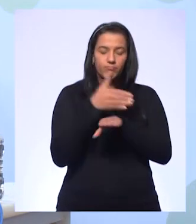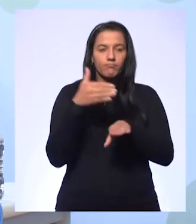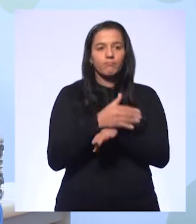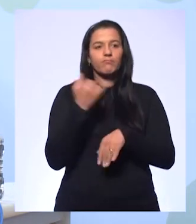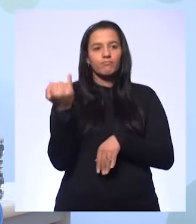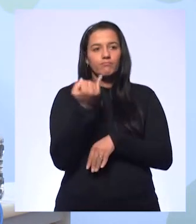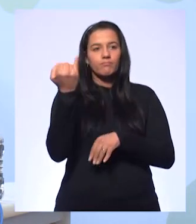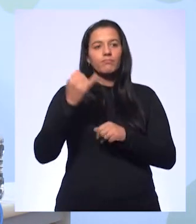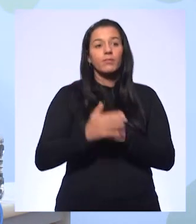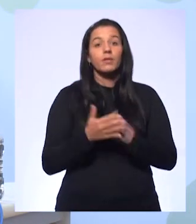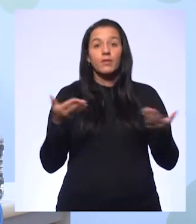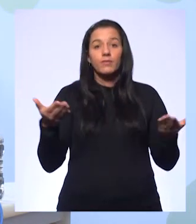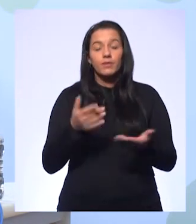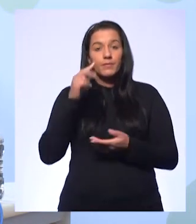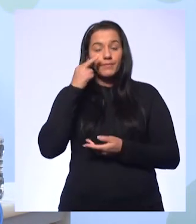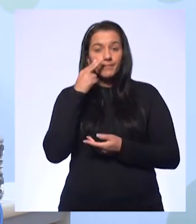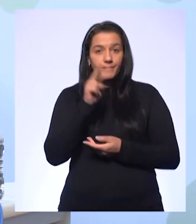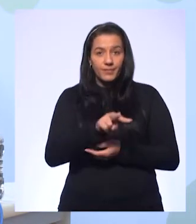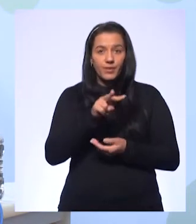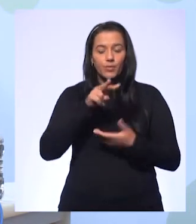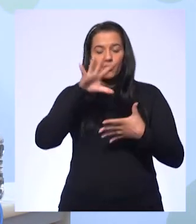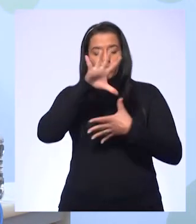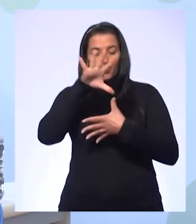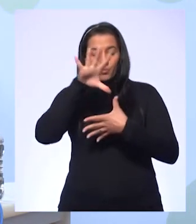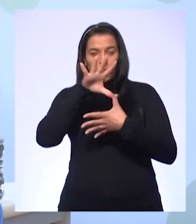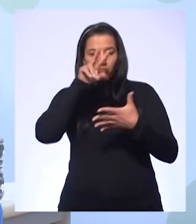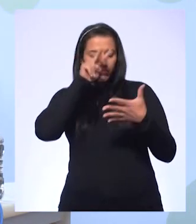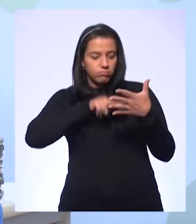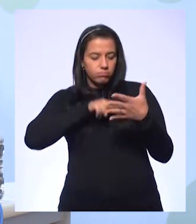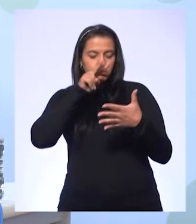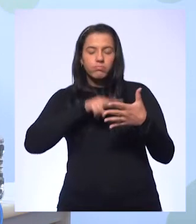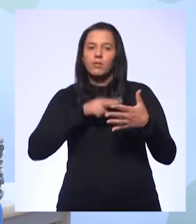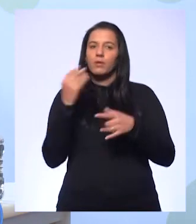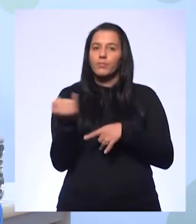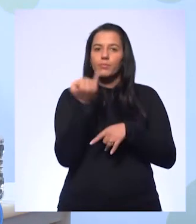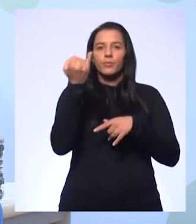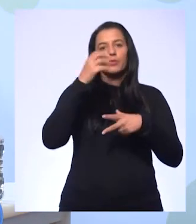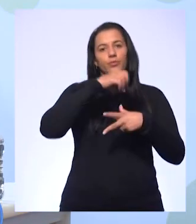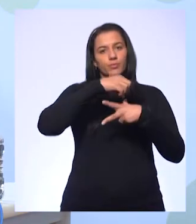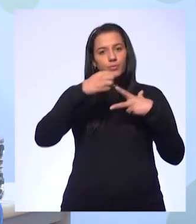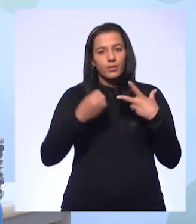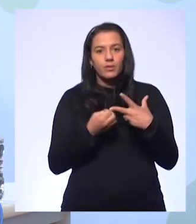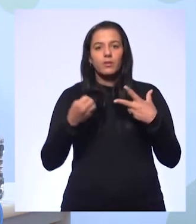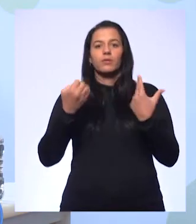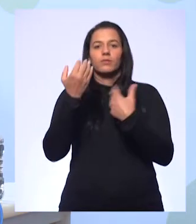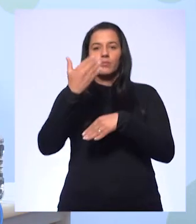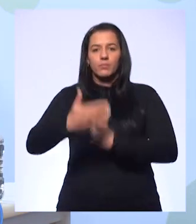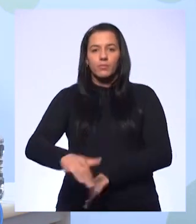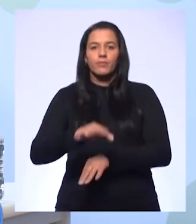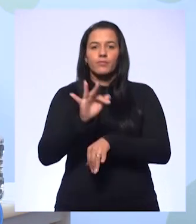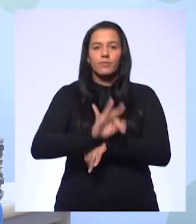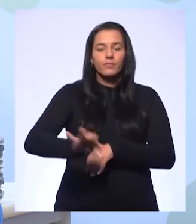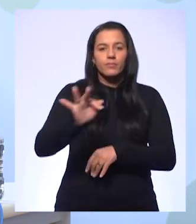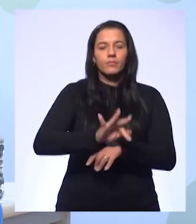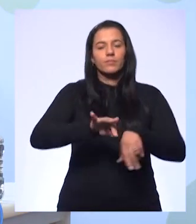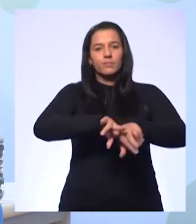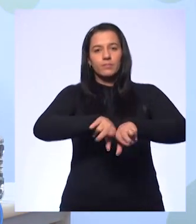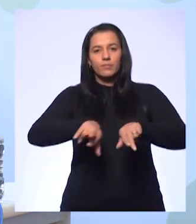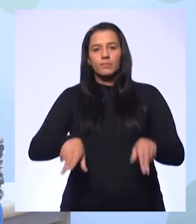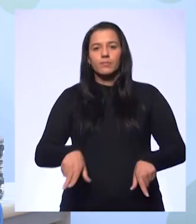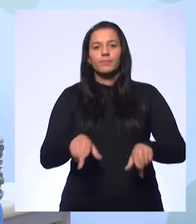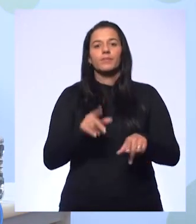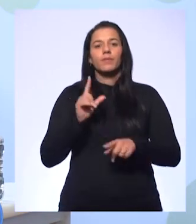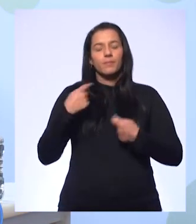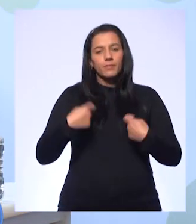de visualização dos mapas é muito importante na prova do Enem, nos vestibulares, né? Então, tem que